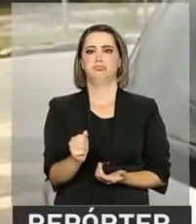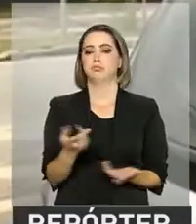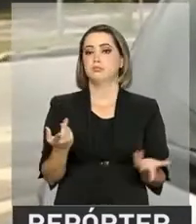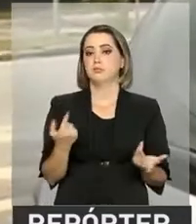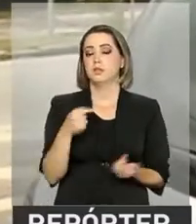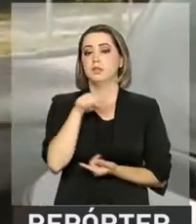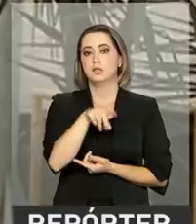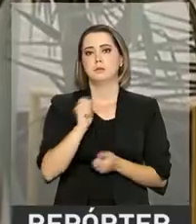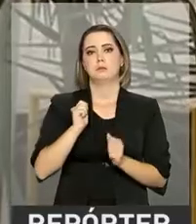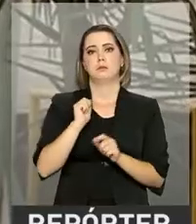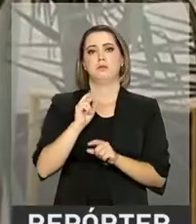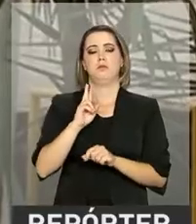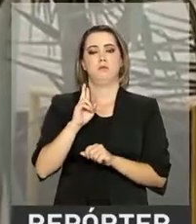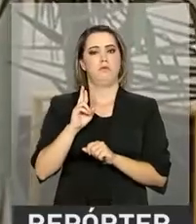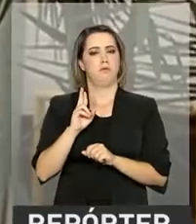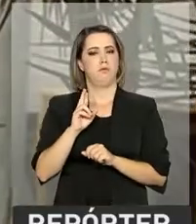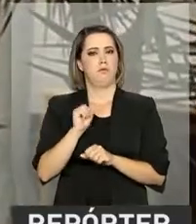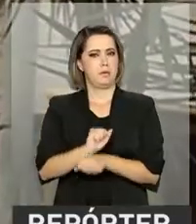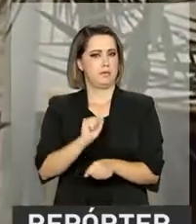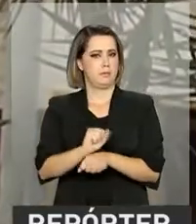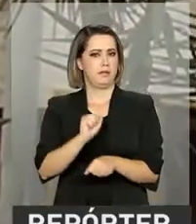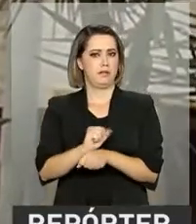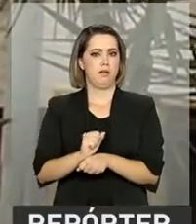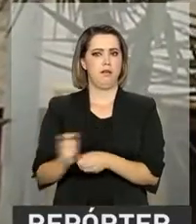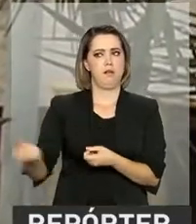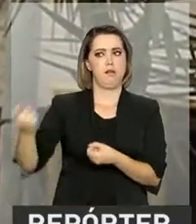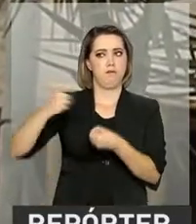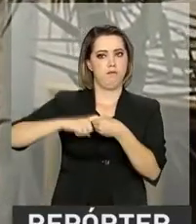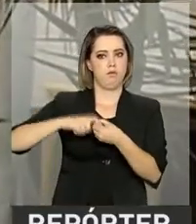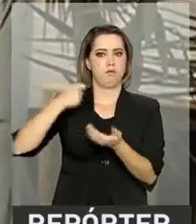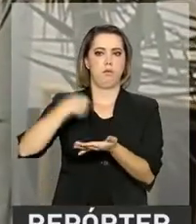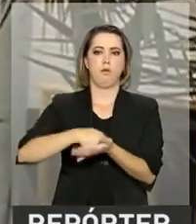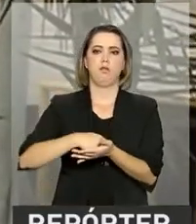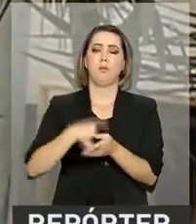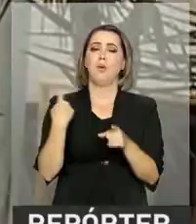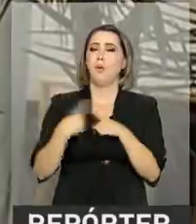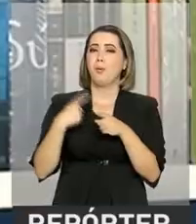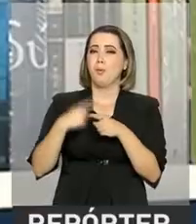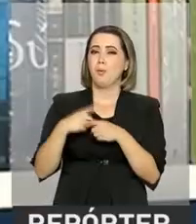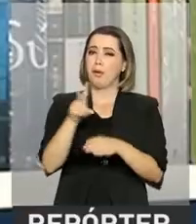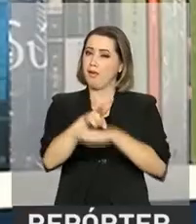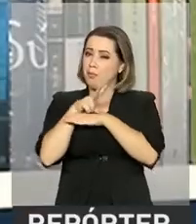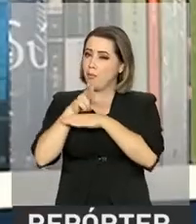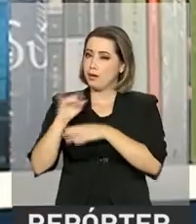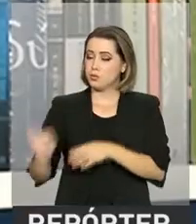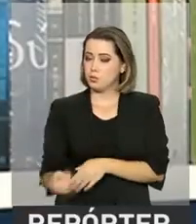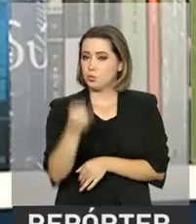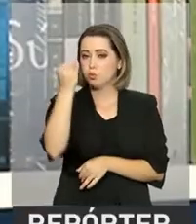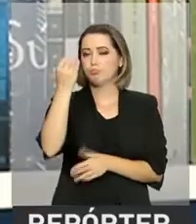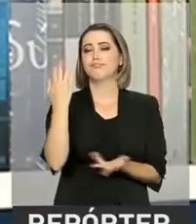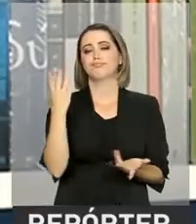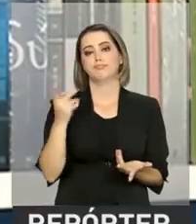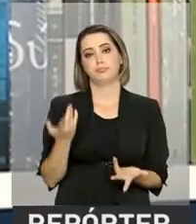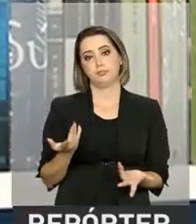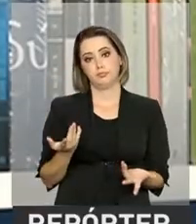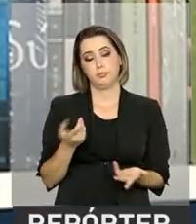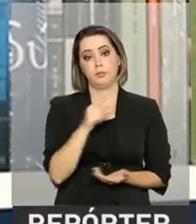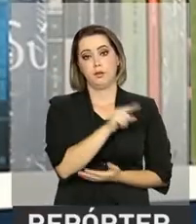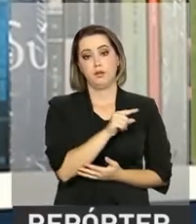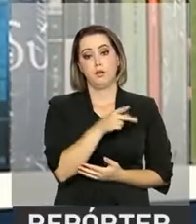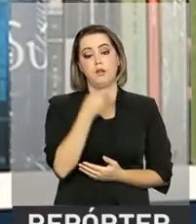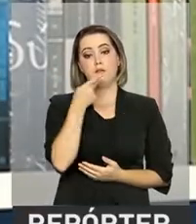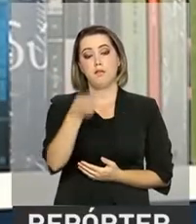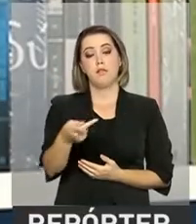a Receita depositar. Espera a Receita depositar. Porque o juro é muito alto, né? Para este professor de contabilidade, antecipar